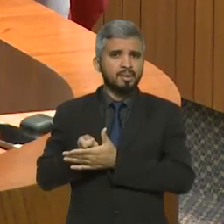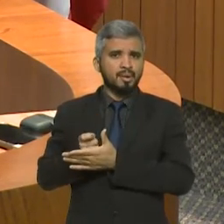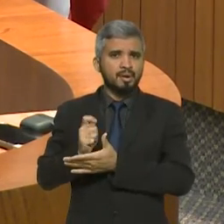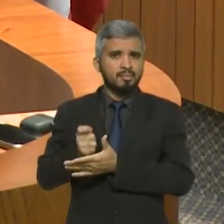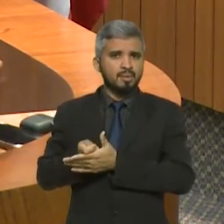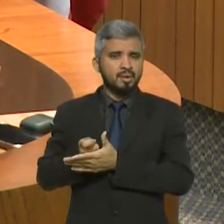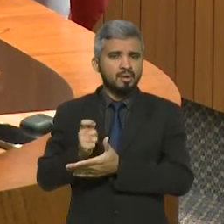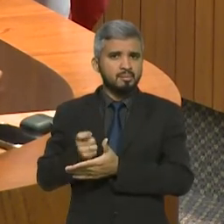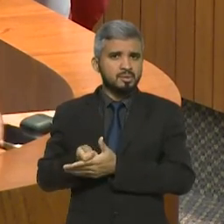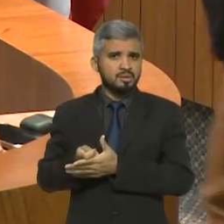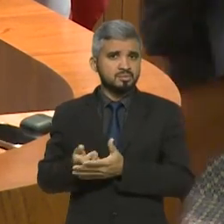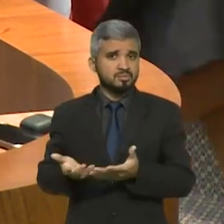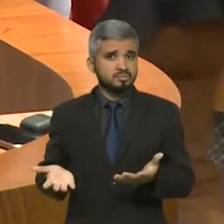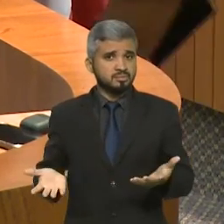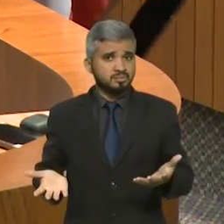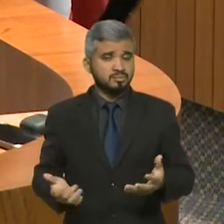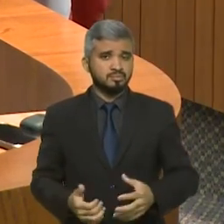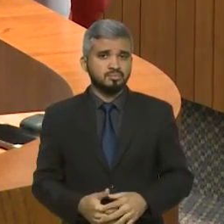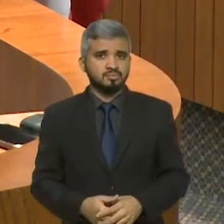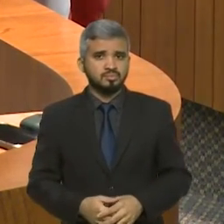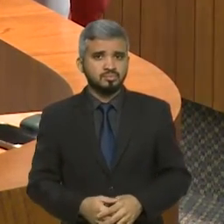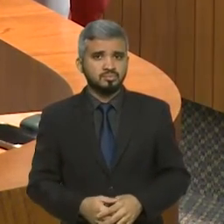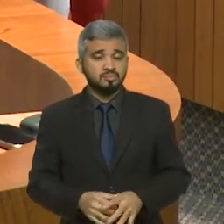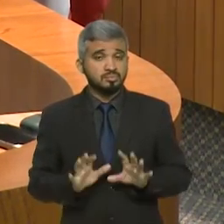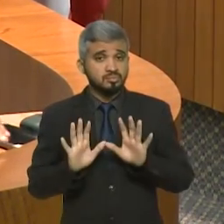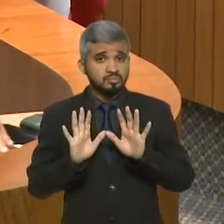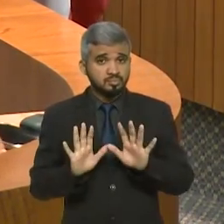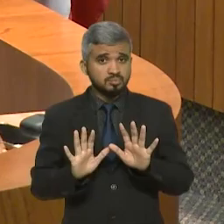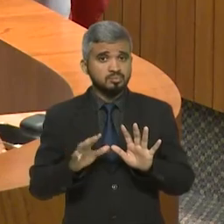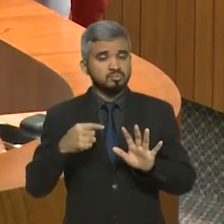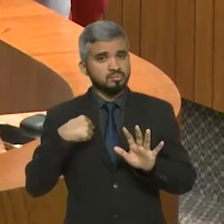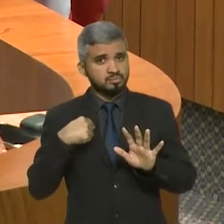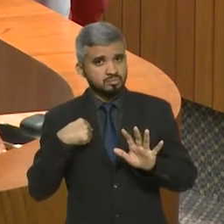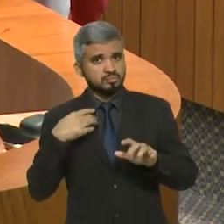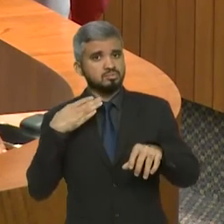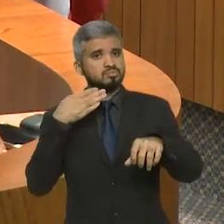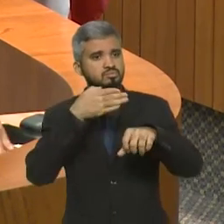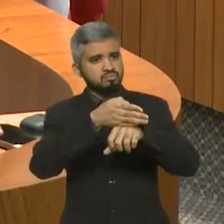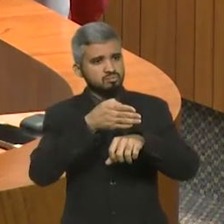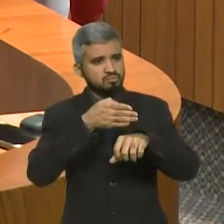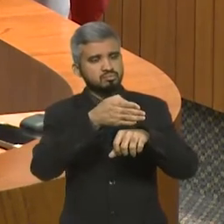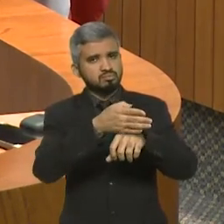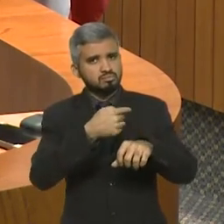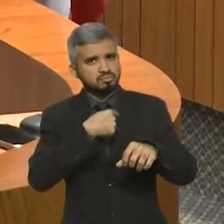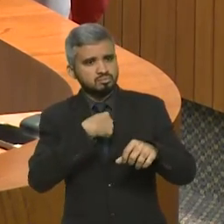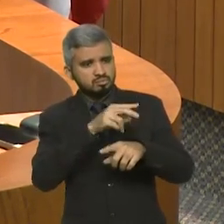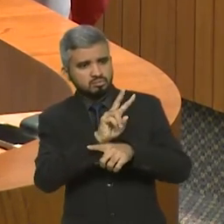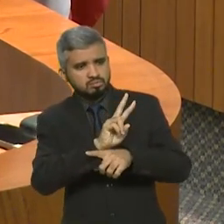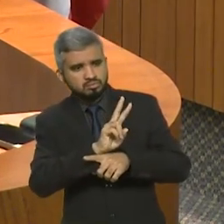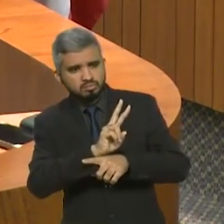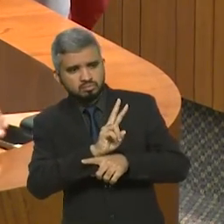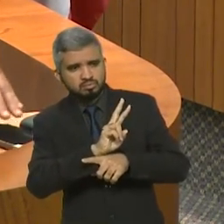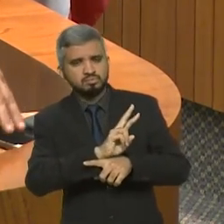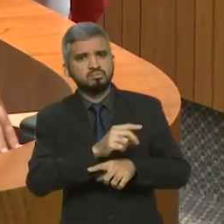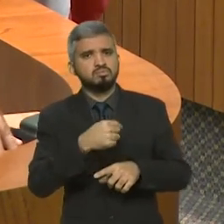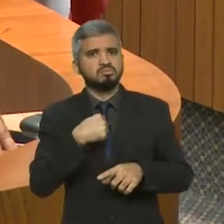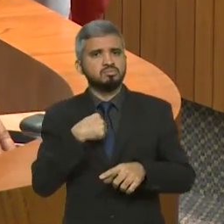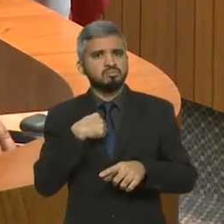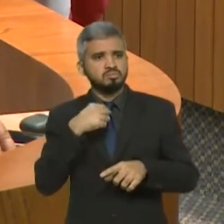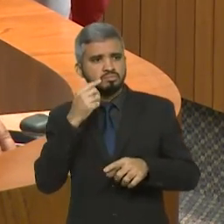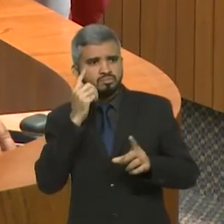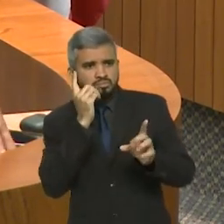judicial. Mas nós estamos lá para cobrar, para fiscalizar, para chamar a atenção do Ministério Público,